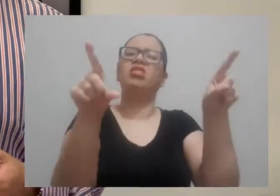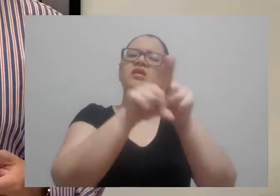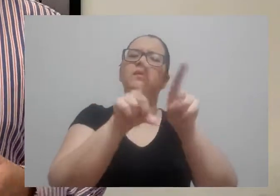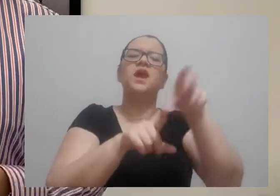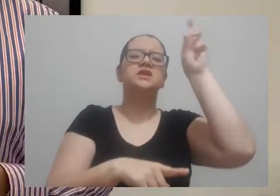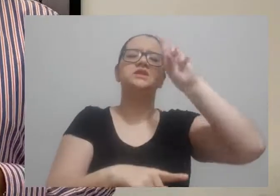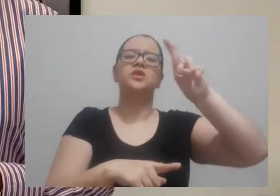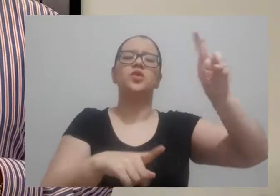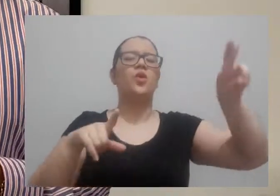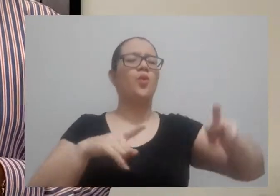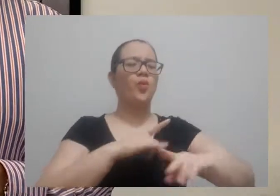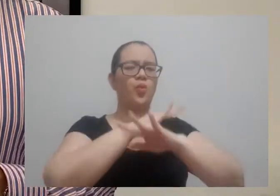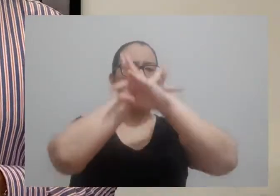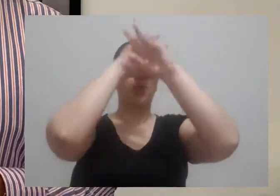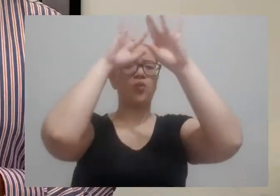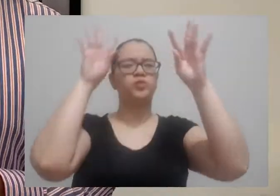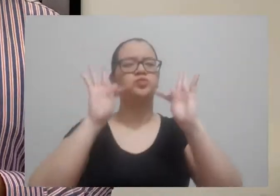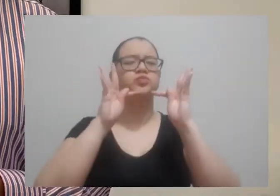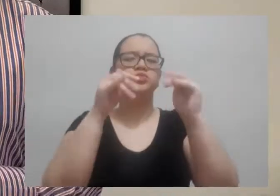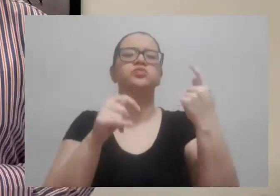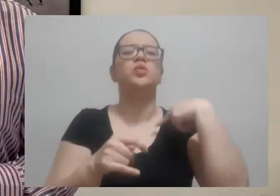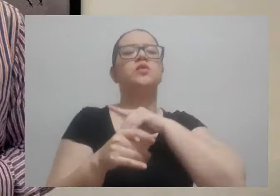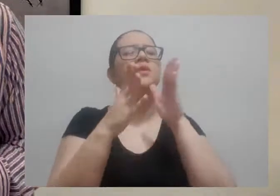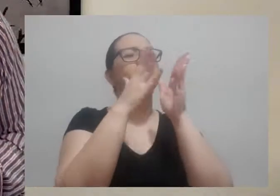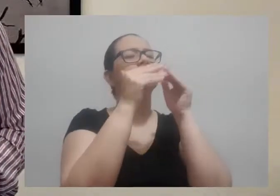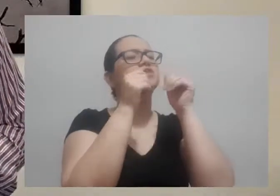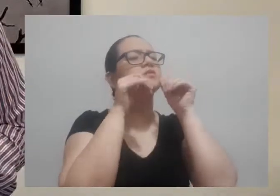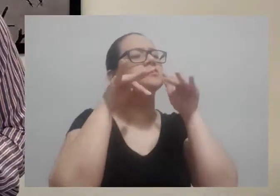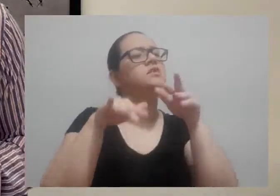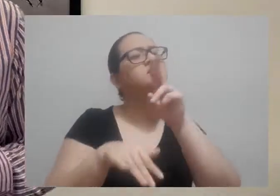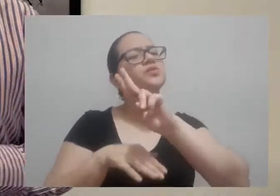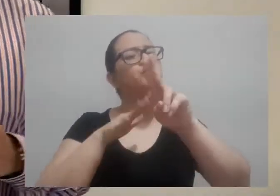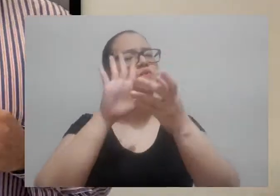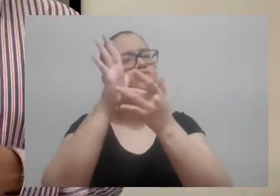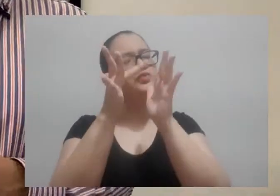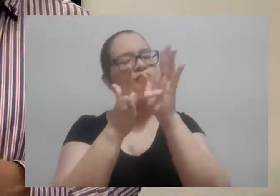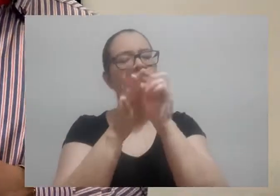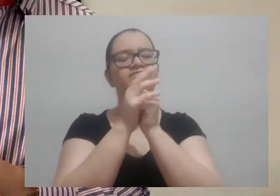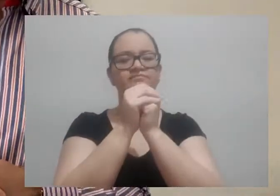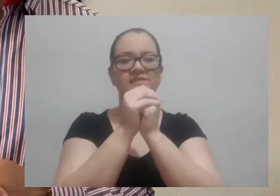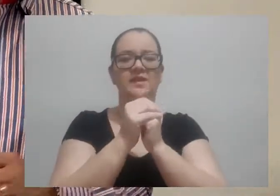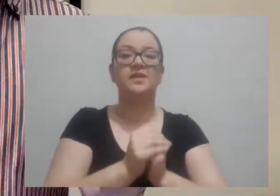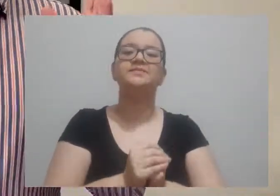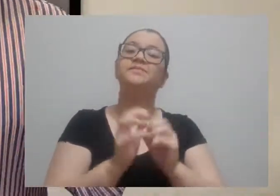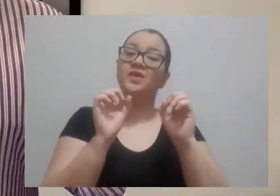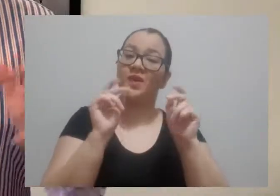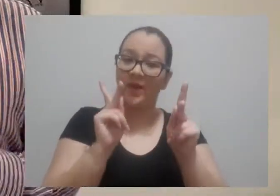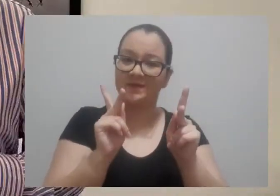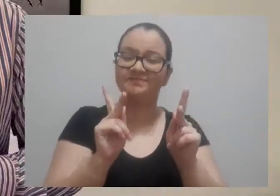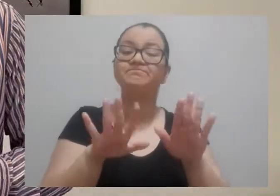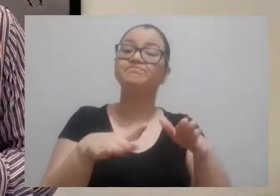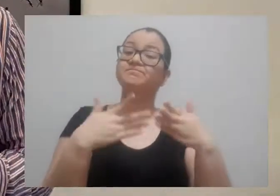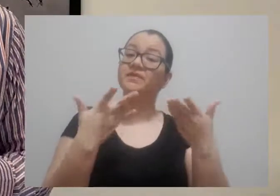a Tua bênção no nome de Jesus. Amém. Ok, então nós hoje